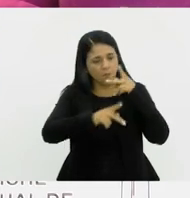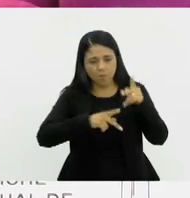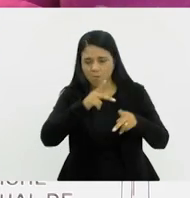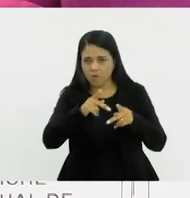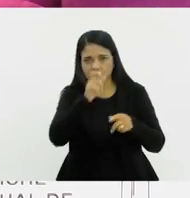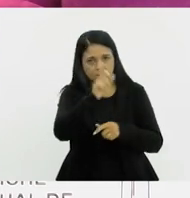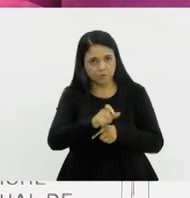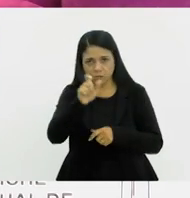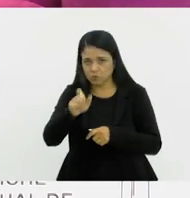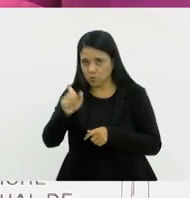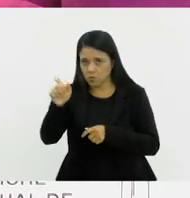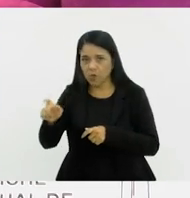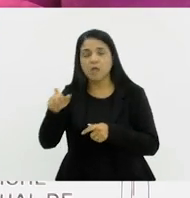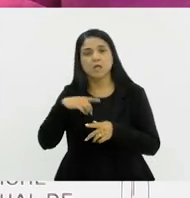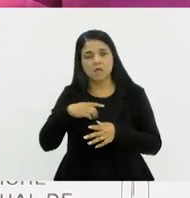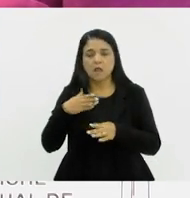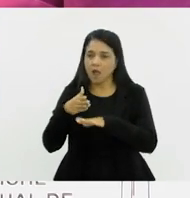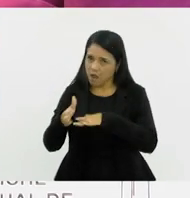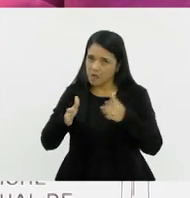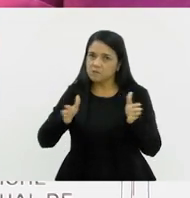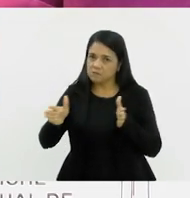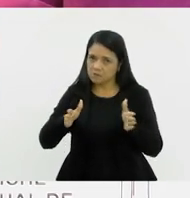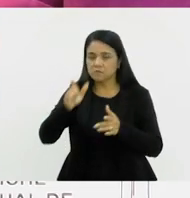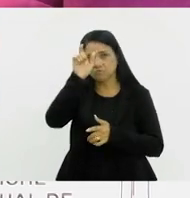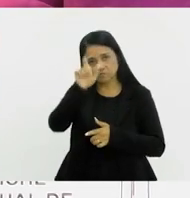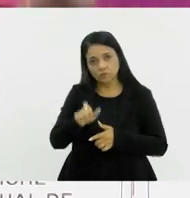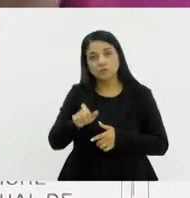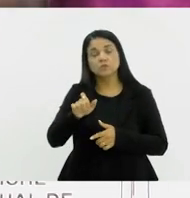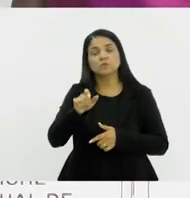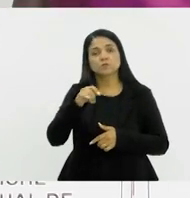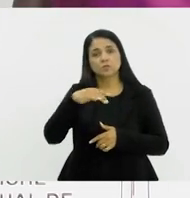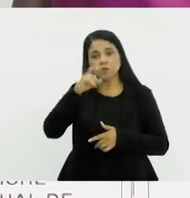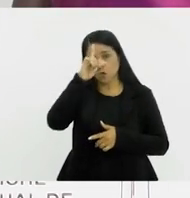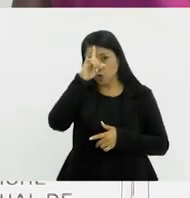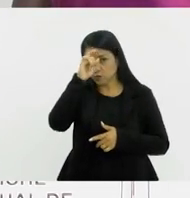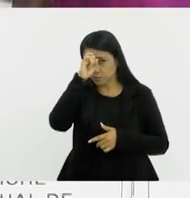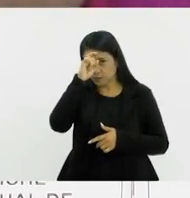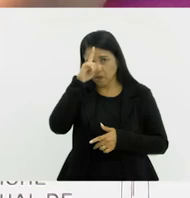acesso a uma unidade especializada, né, com todas as garantias de segurança